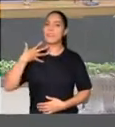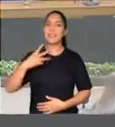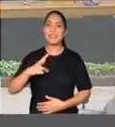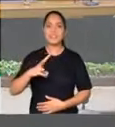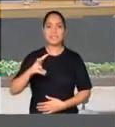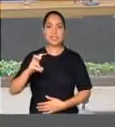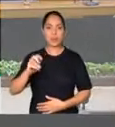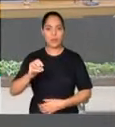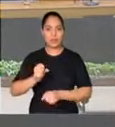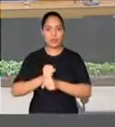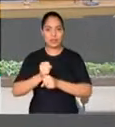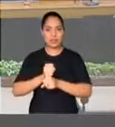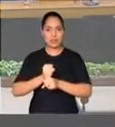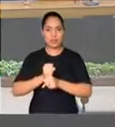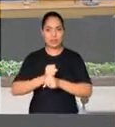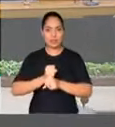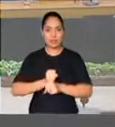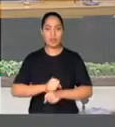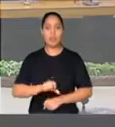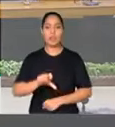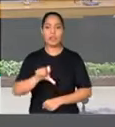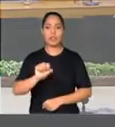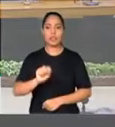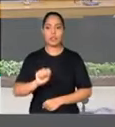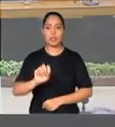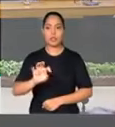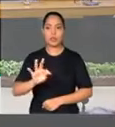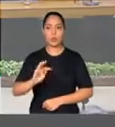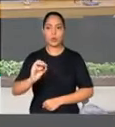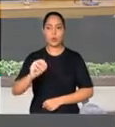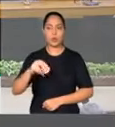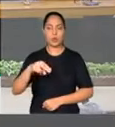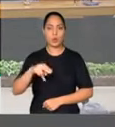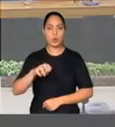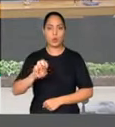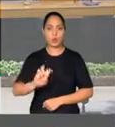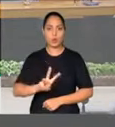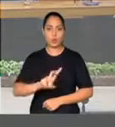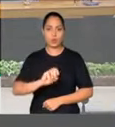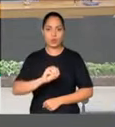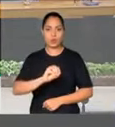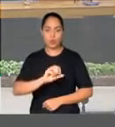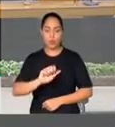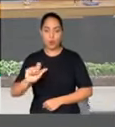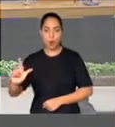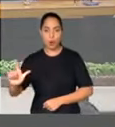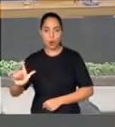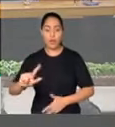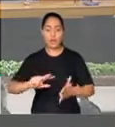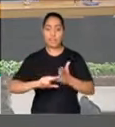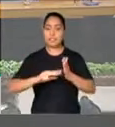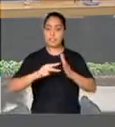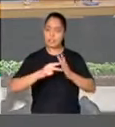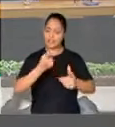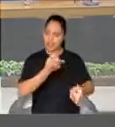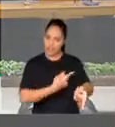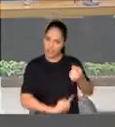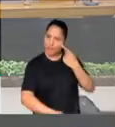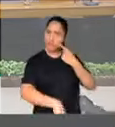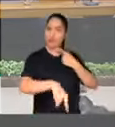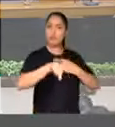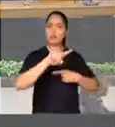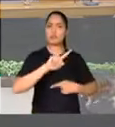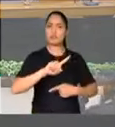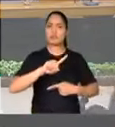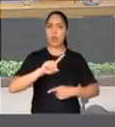de Stonewall, ou da revolução dos afetos, da revolução da dignidade, da